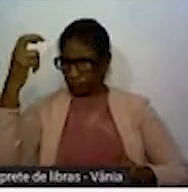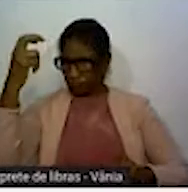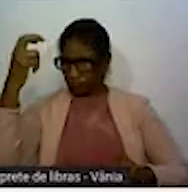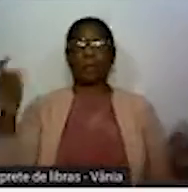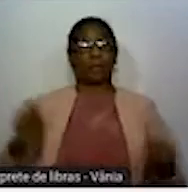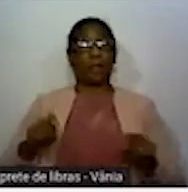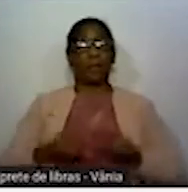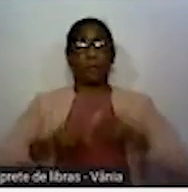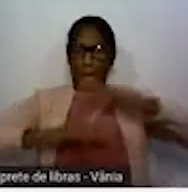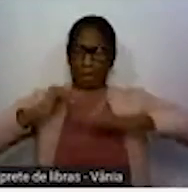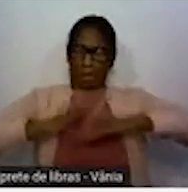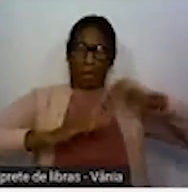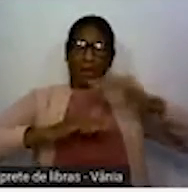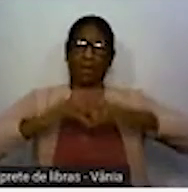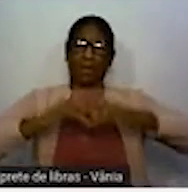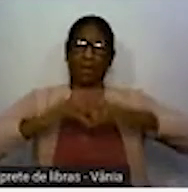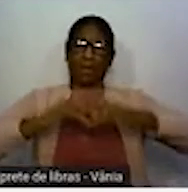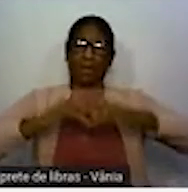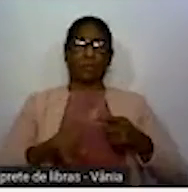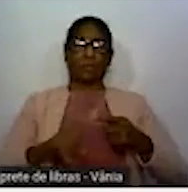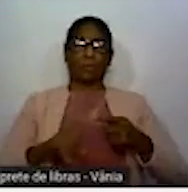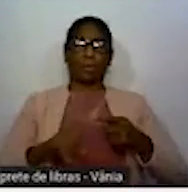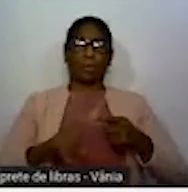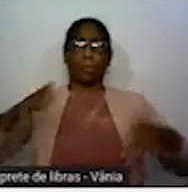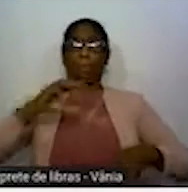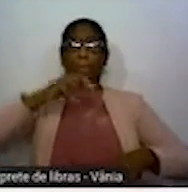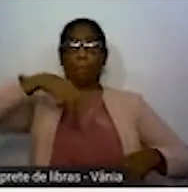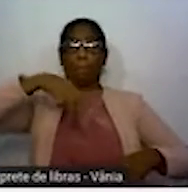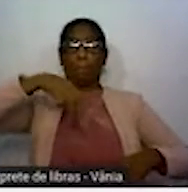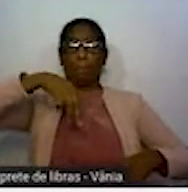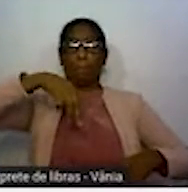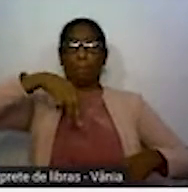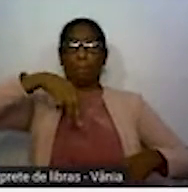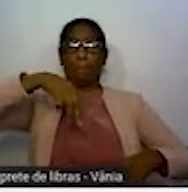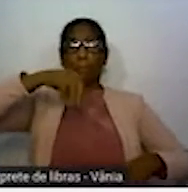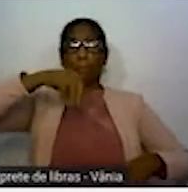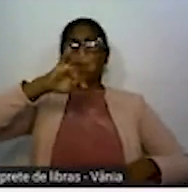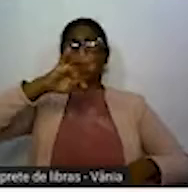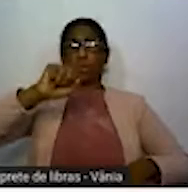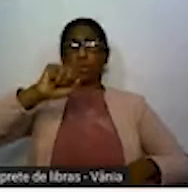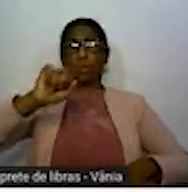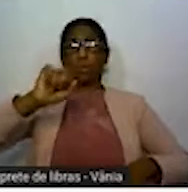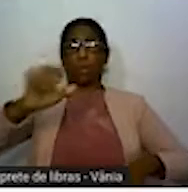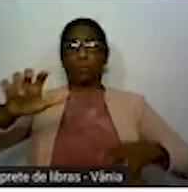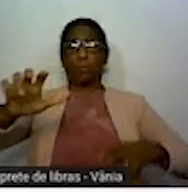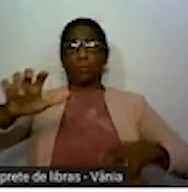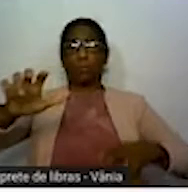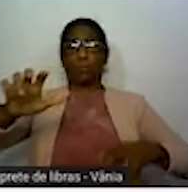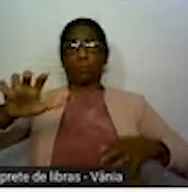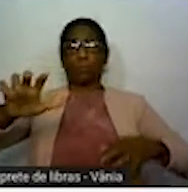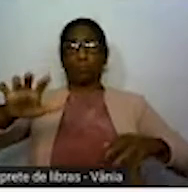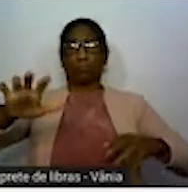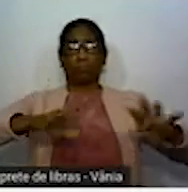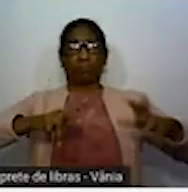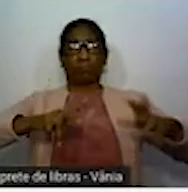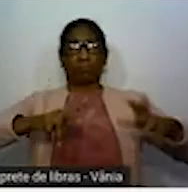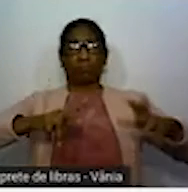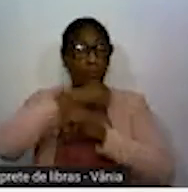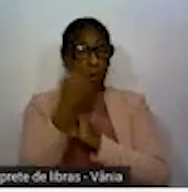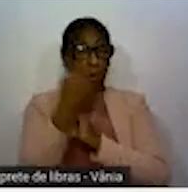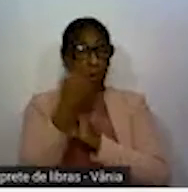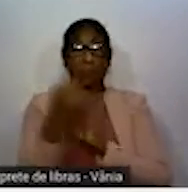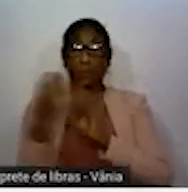a do seu desenvolvimento sócio-emocional e só nessa faixa da idade é que é permitir